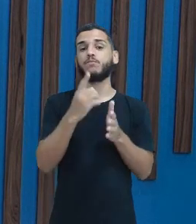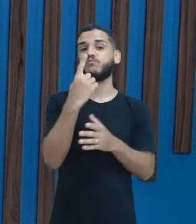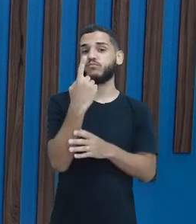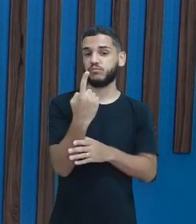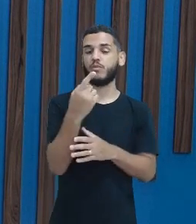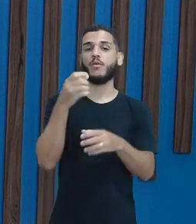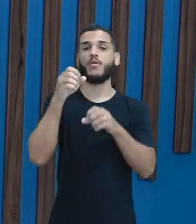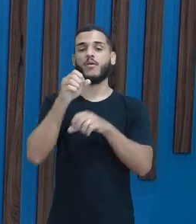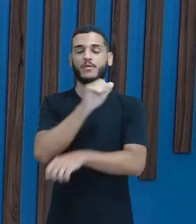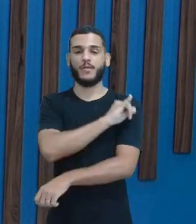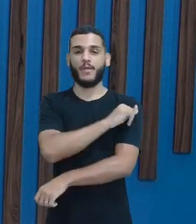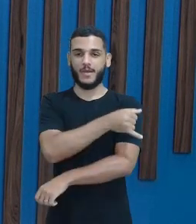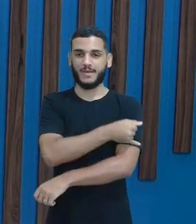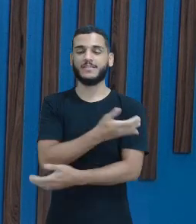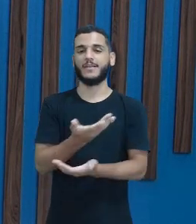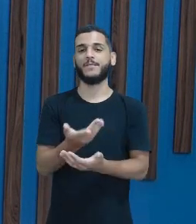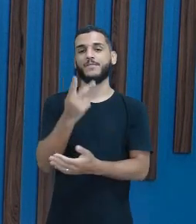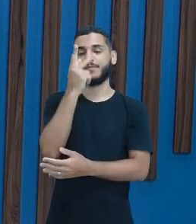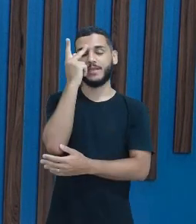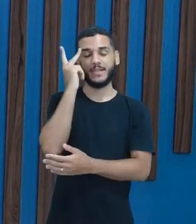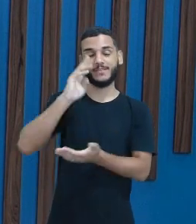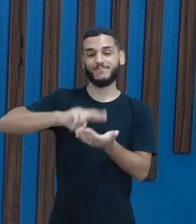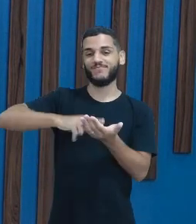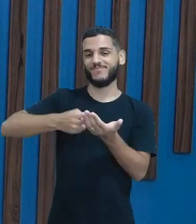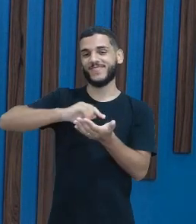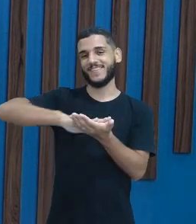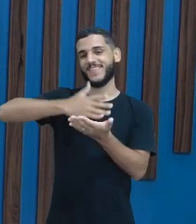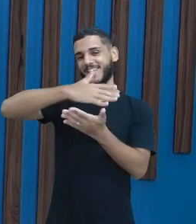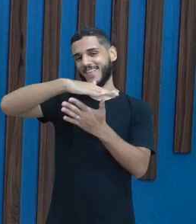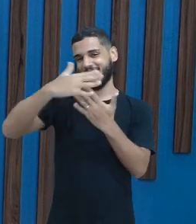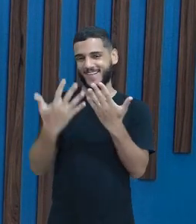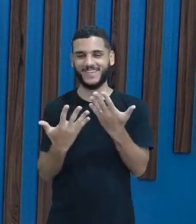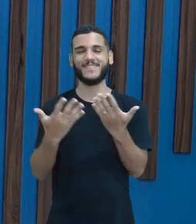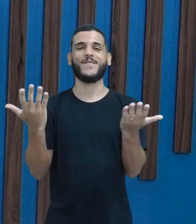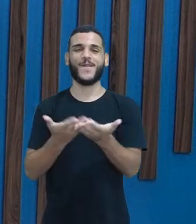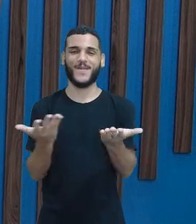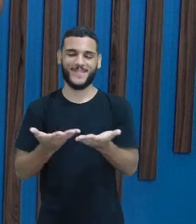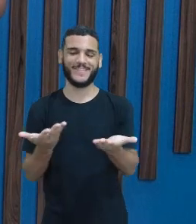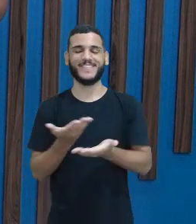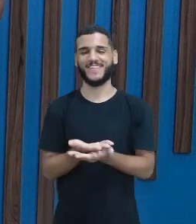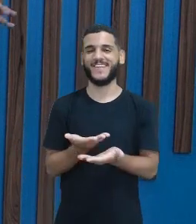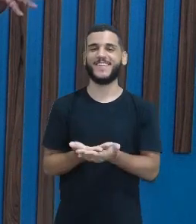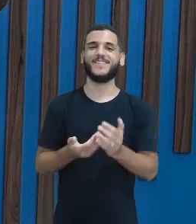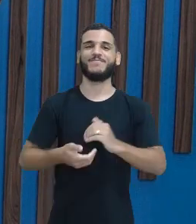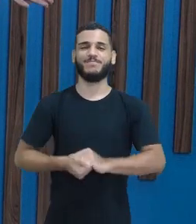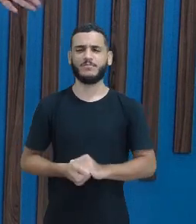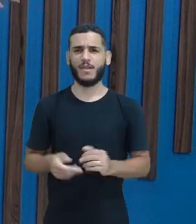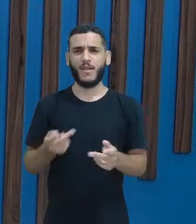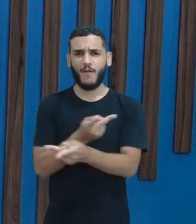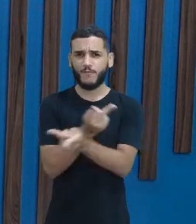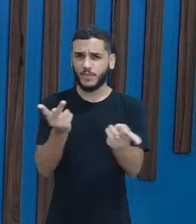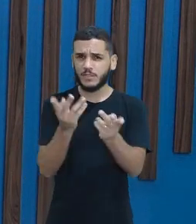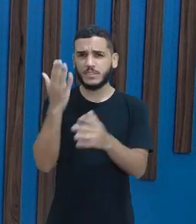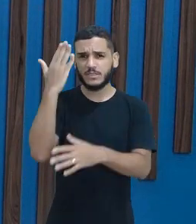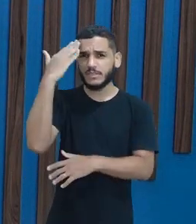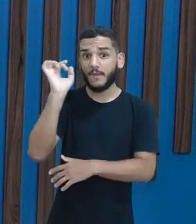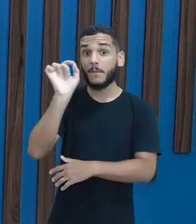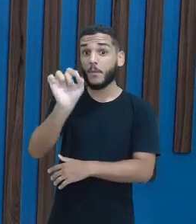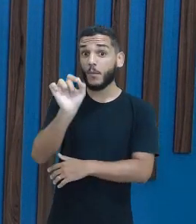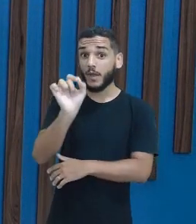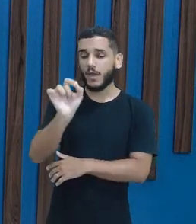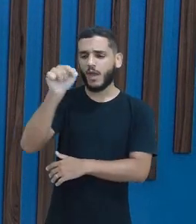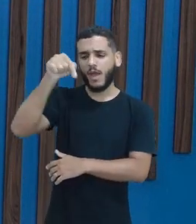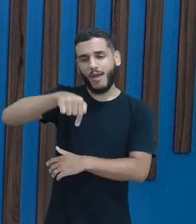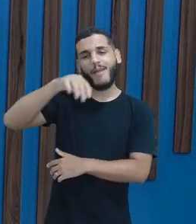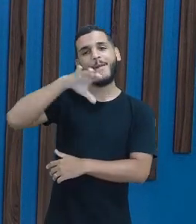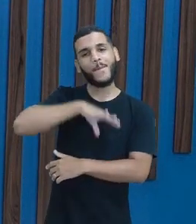adultos. Clisma está fazendo a interpretação em Libras para a gente nessa aula. Vocês sabem, aqui na aula de português,